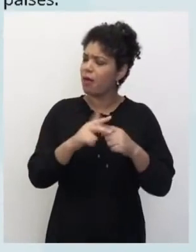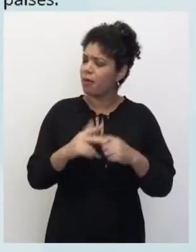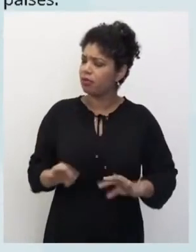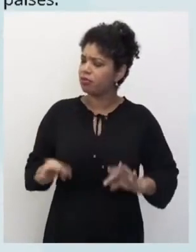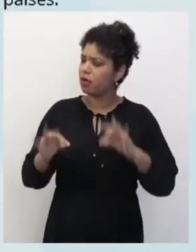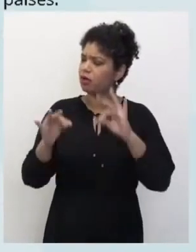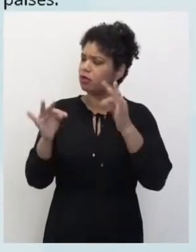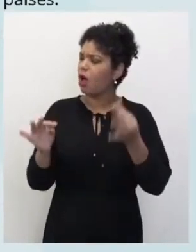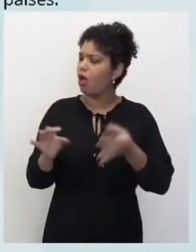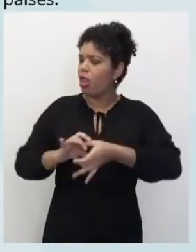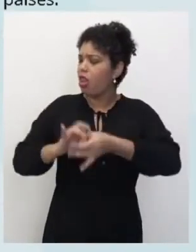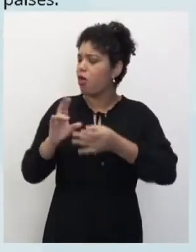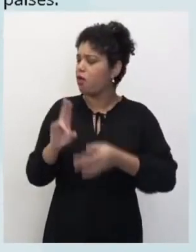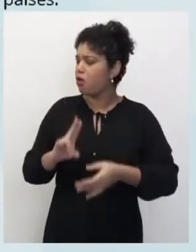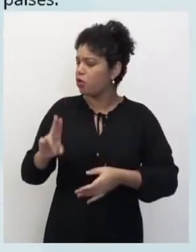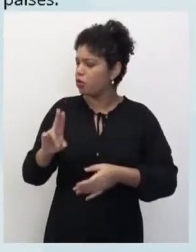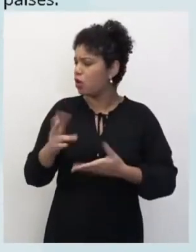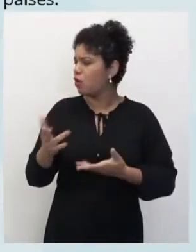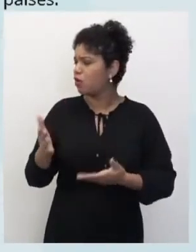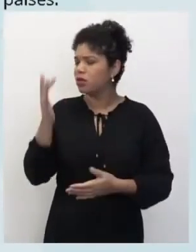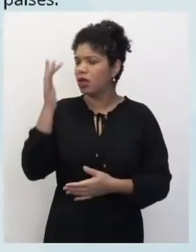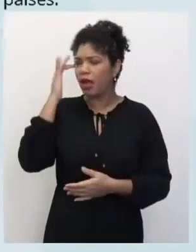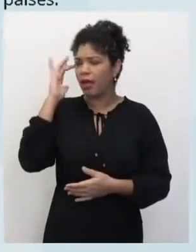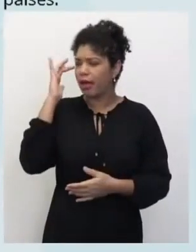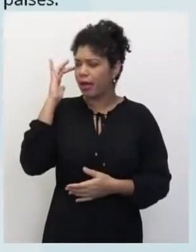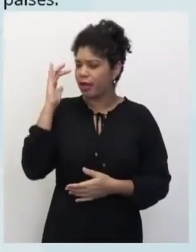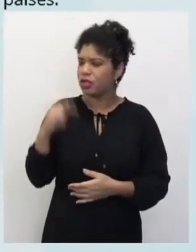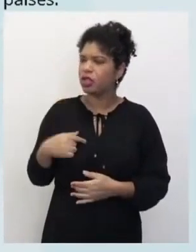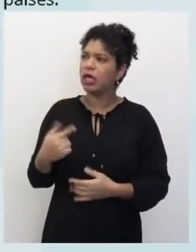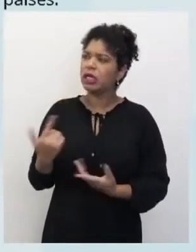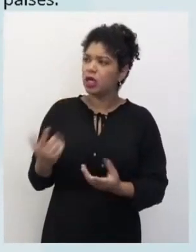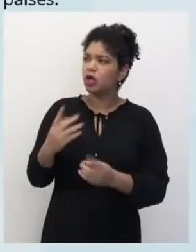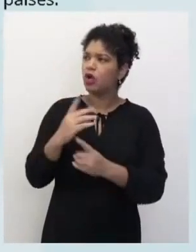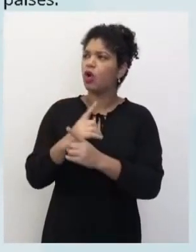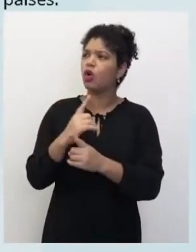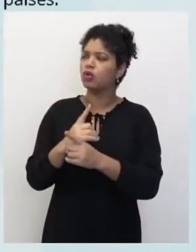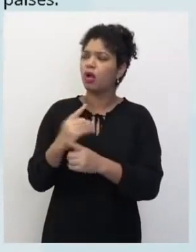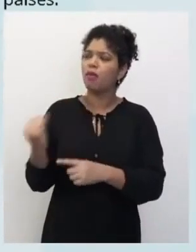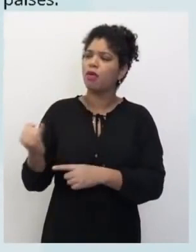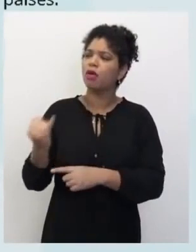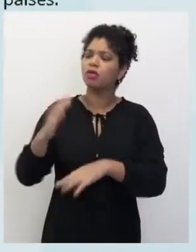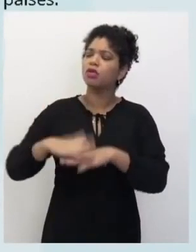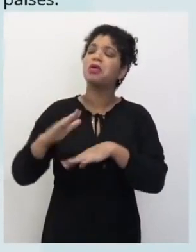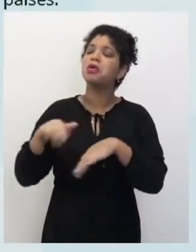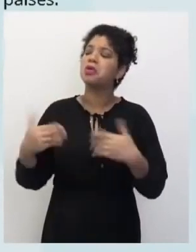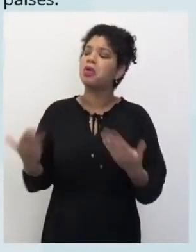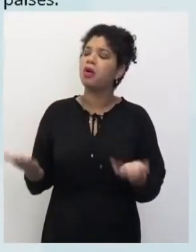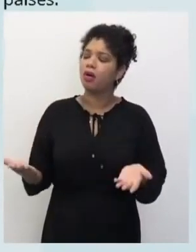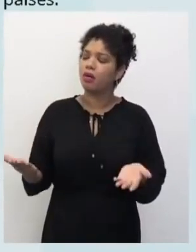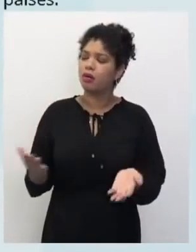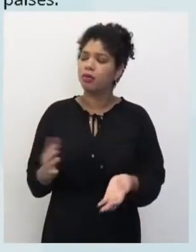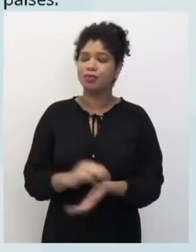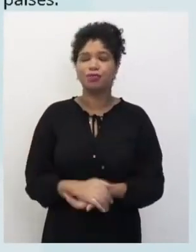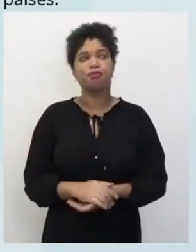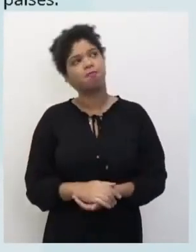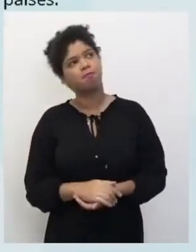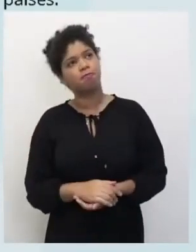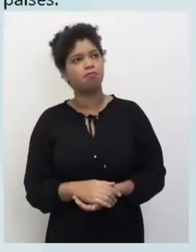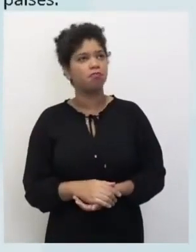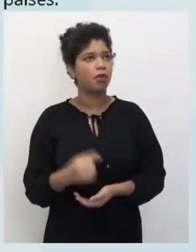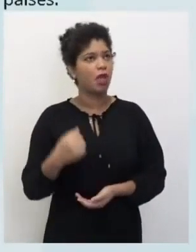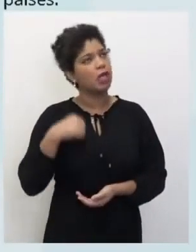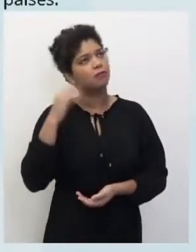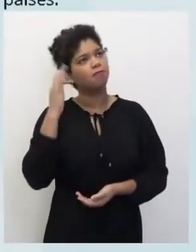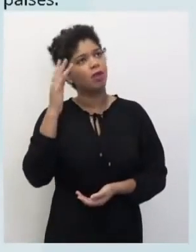tecnologias disponíveis hoje, o senhor conseguiria identificar a mais importante? Eu tendo a pensar